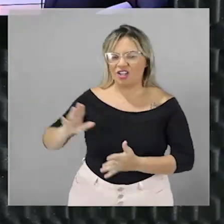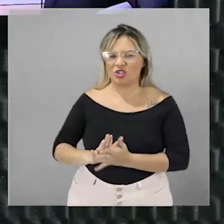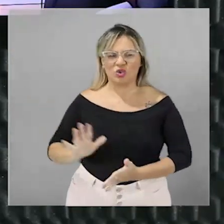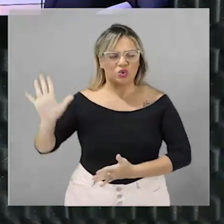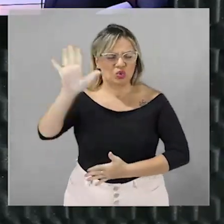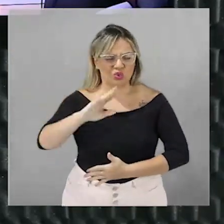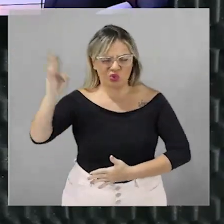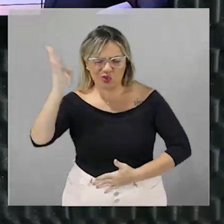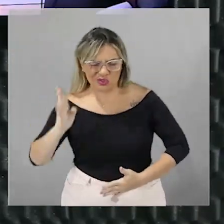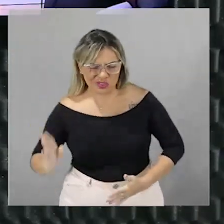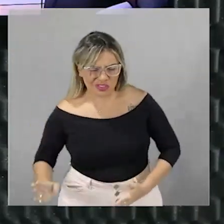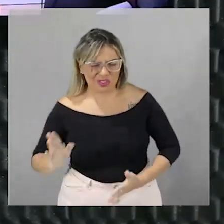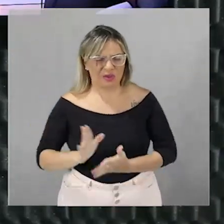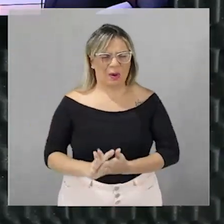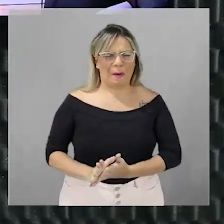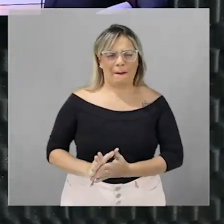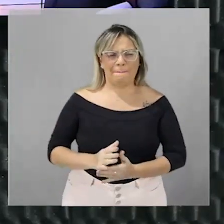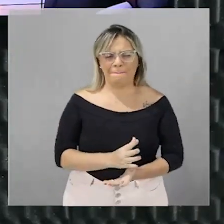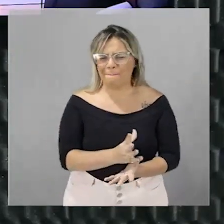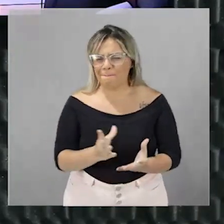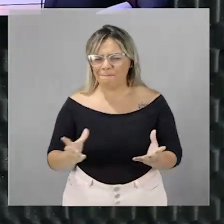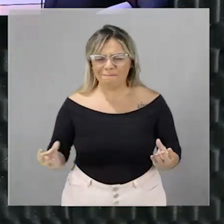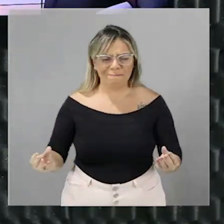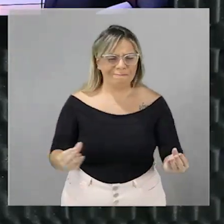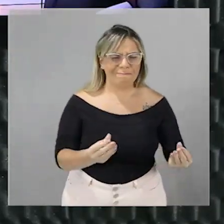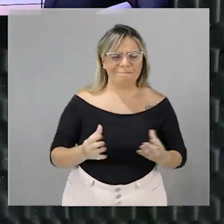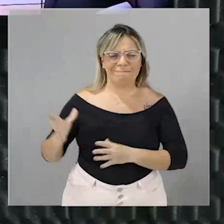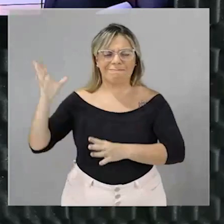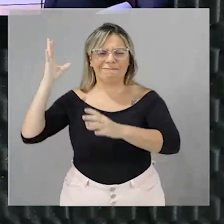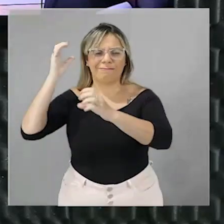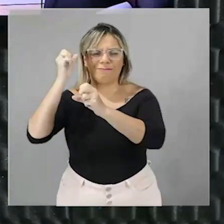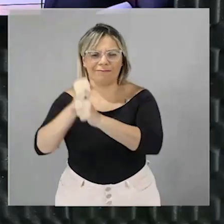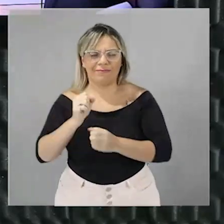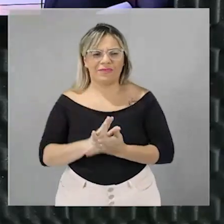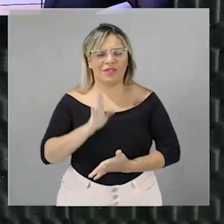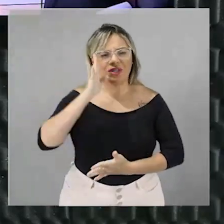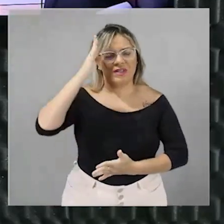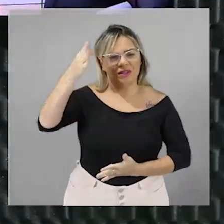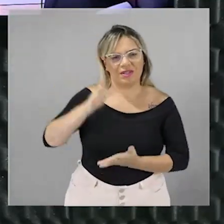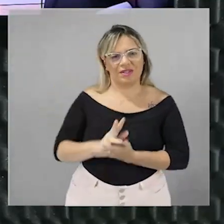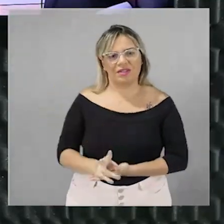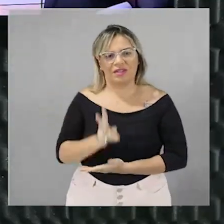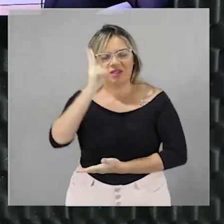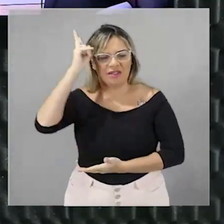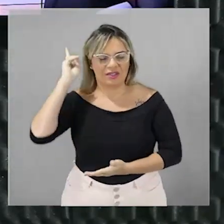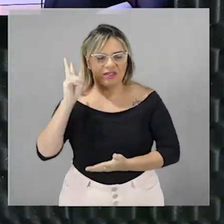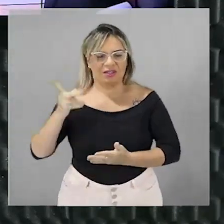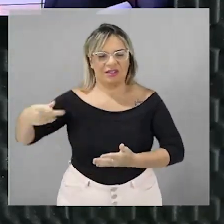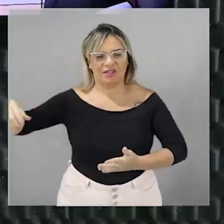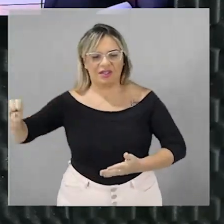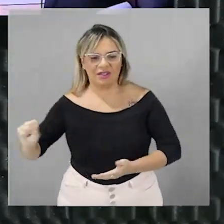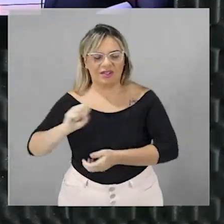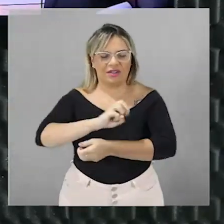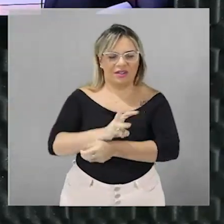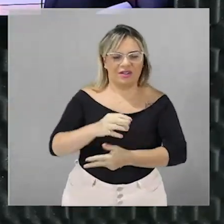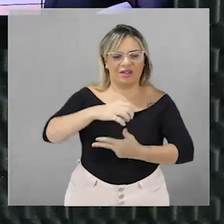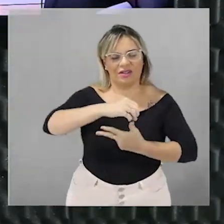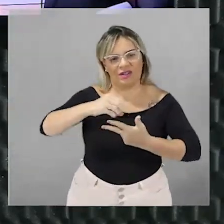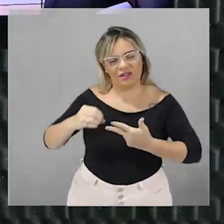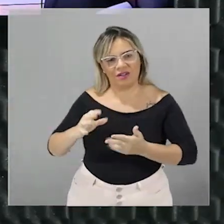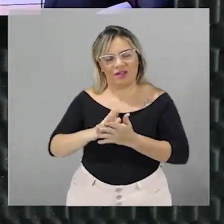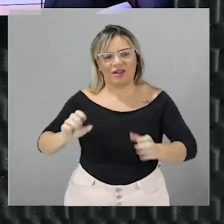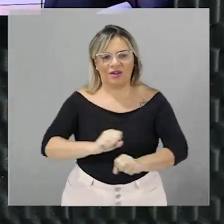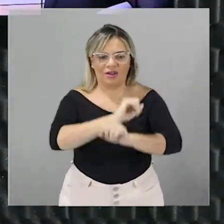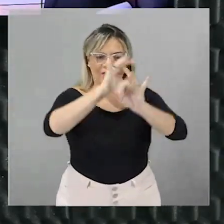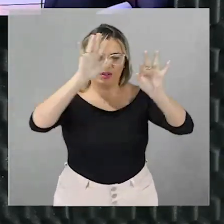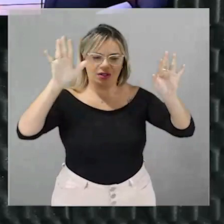uma mega revisão dos principais certames aí para ti, do nosso PAS, da nossa UEMA e, claro, do Enem, o